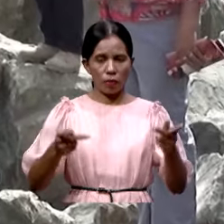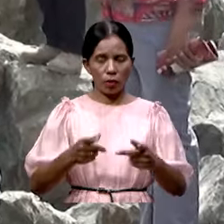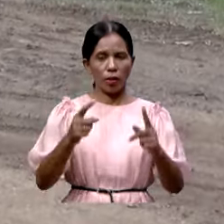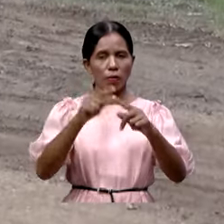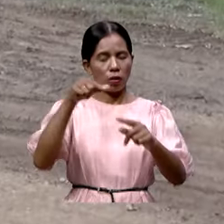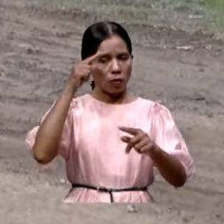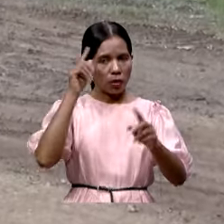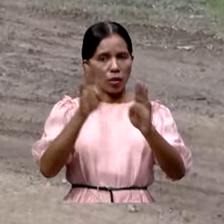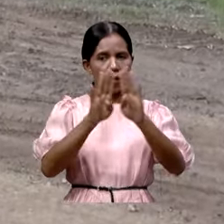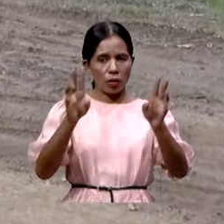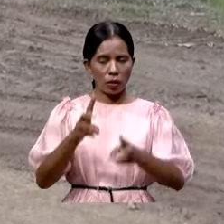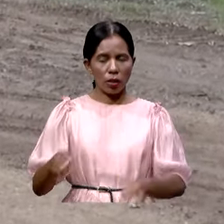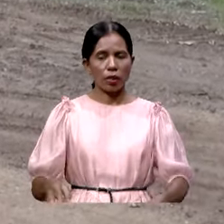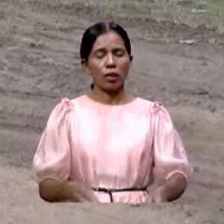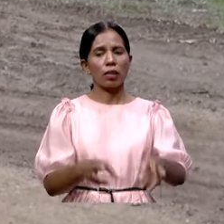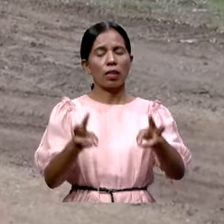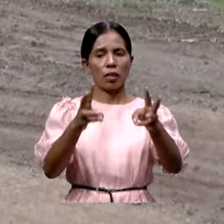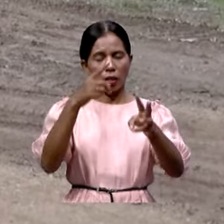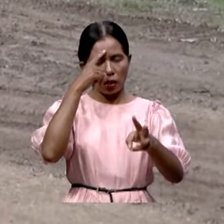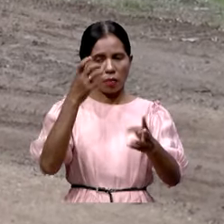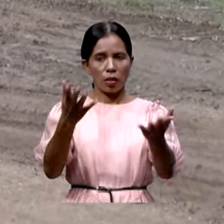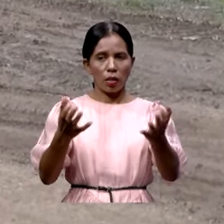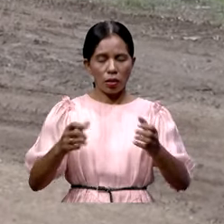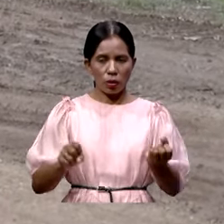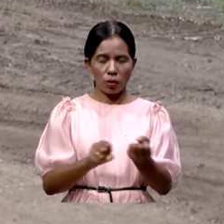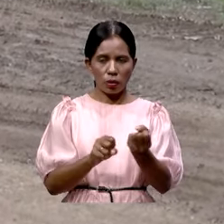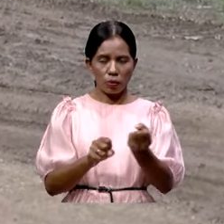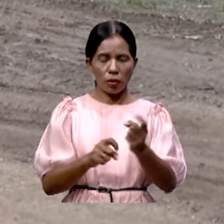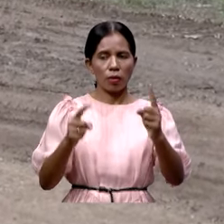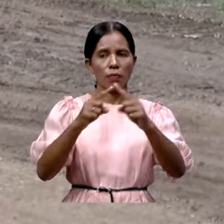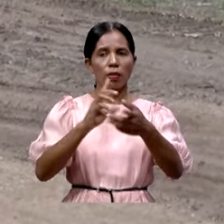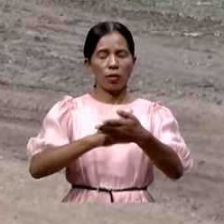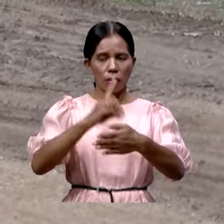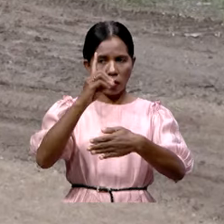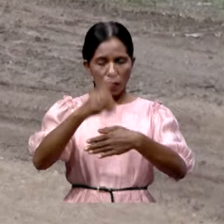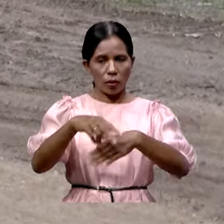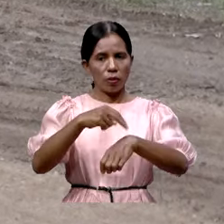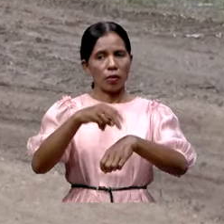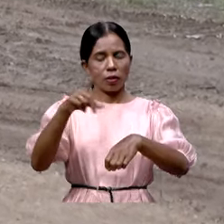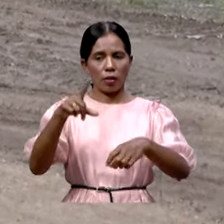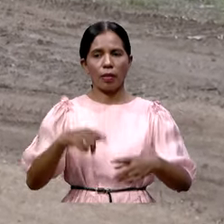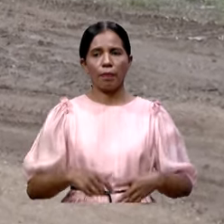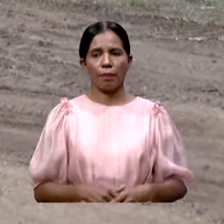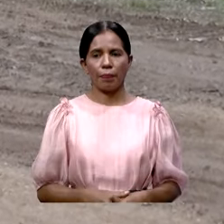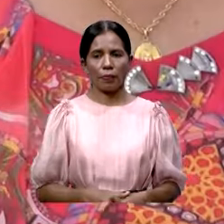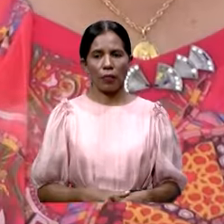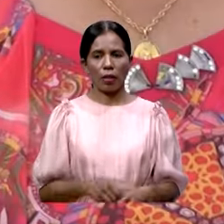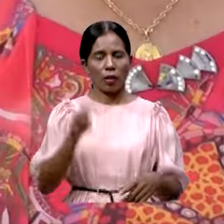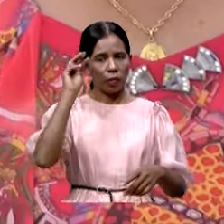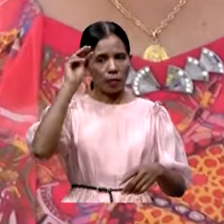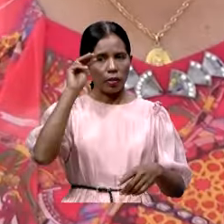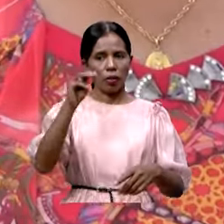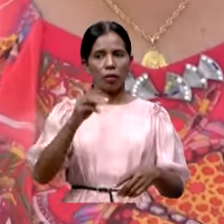ho de loca estrada e a área refere, tama Norberto Hakarak contribui ba desenvolvimento nacional. Oi, Sua Excelência Ministro de